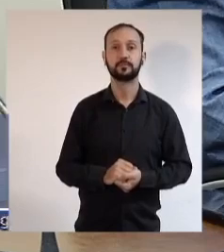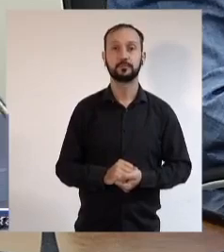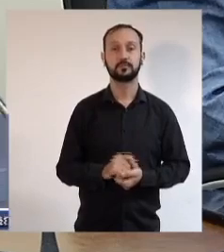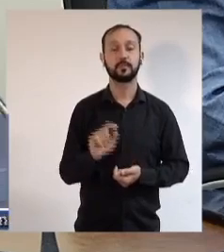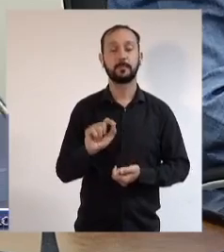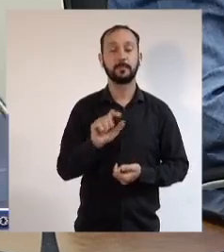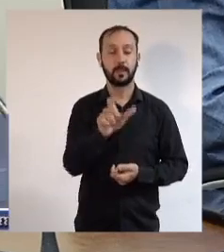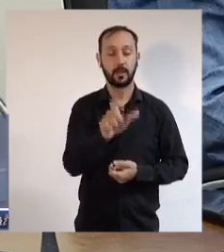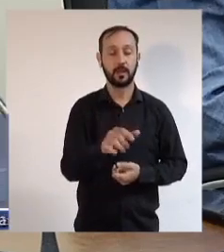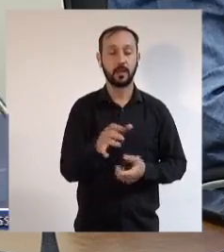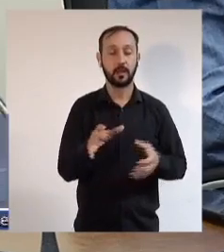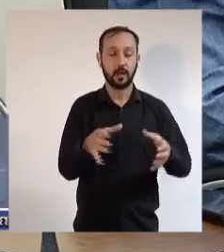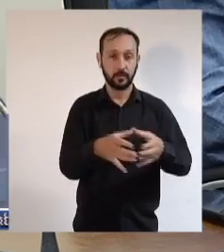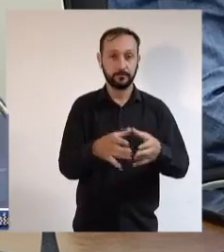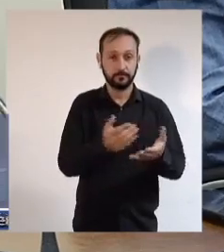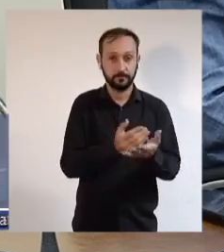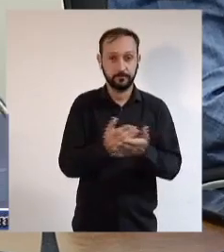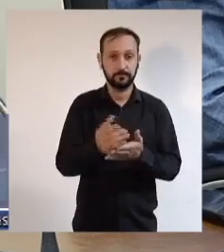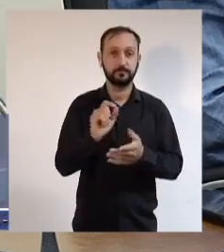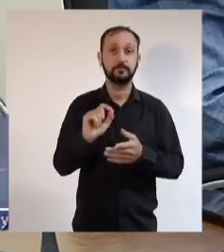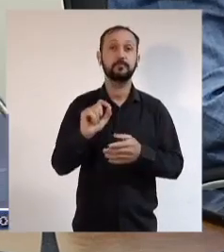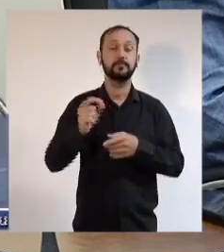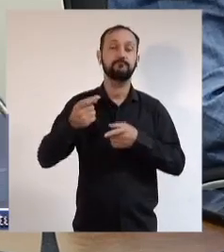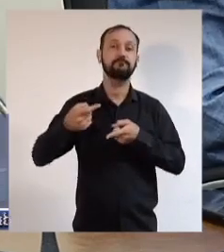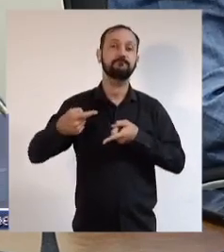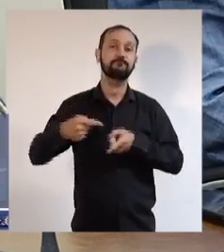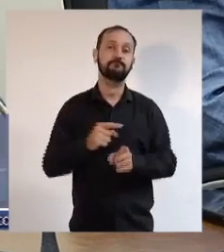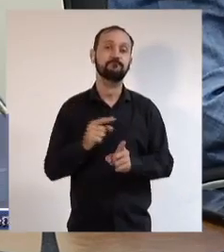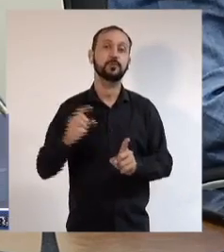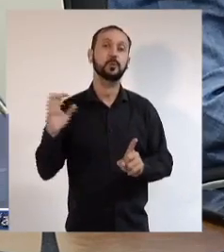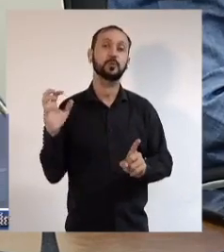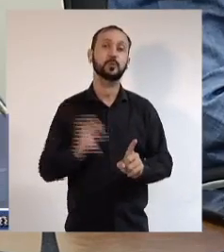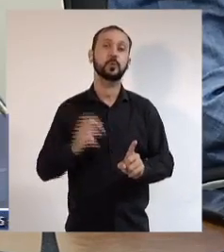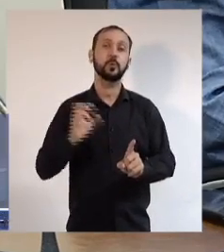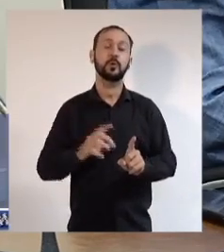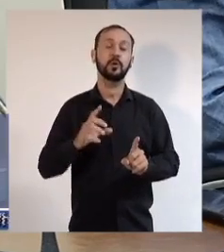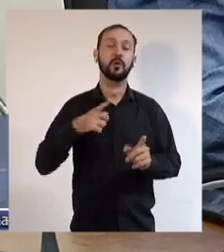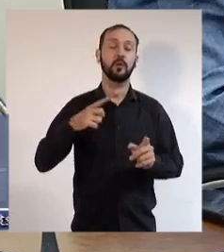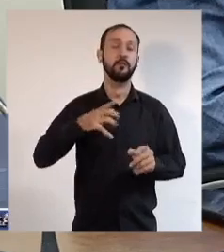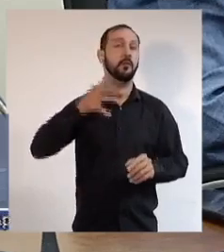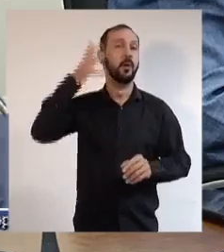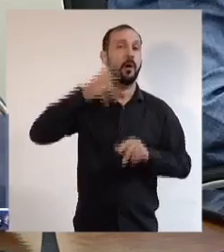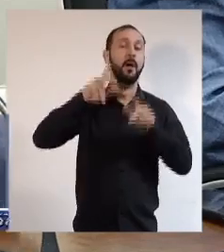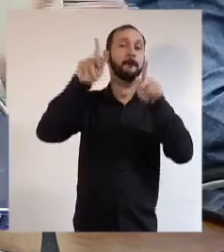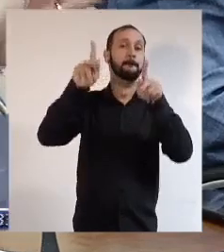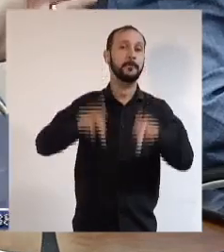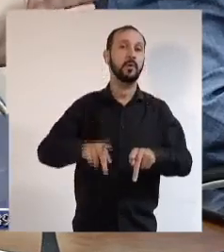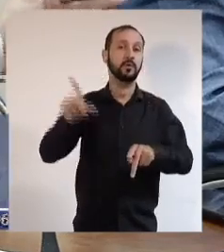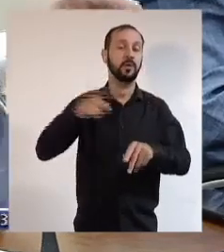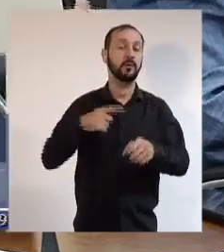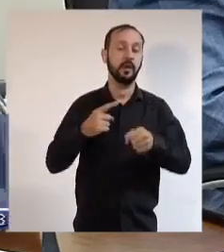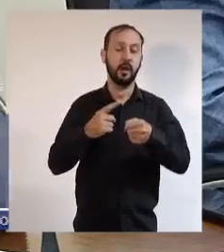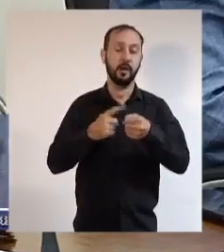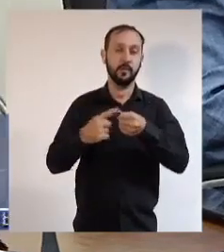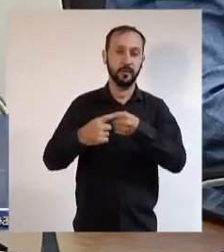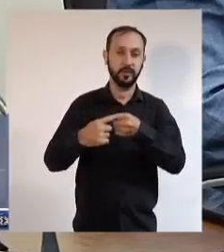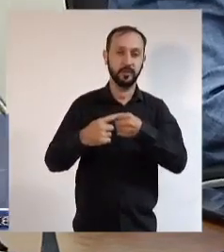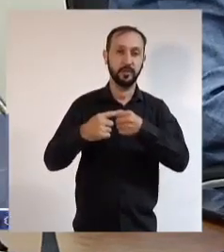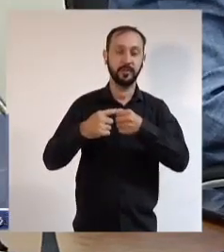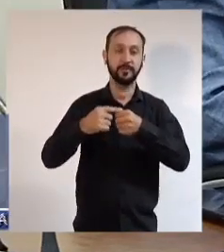fruto de uma provocação já feita numa audiência pública que nós tivemos lá em jateí